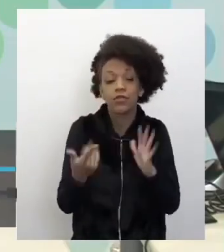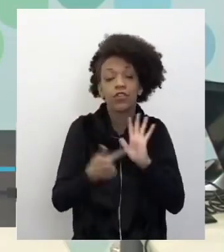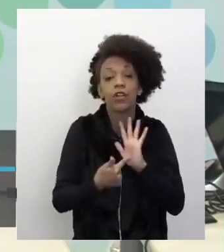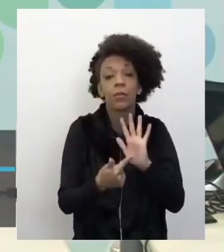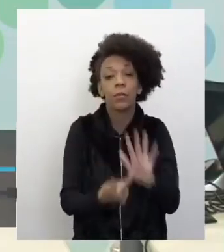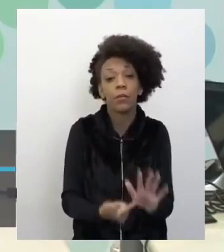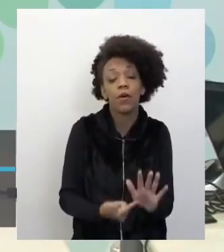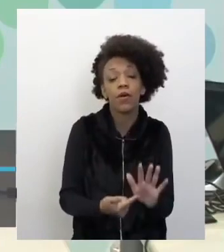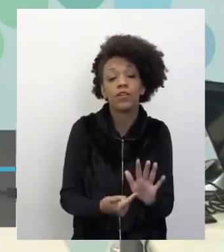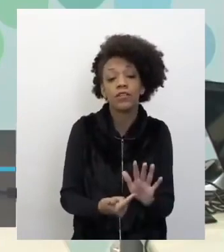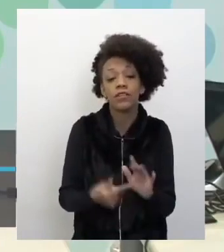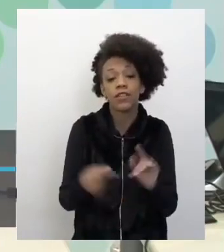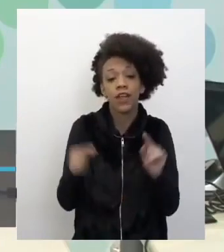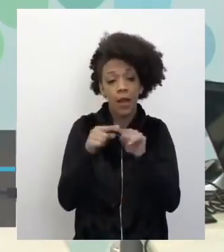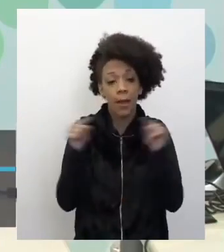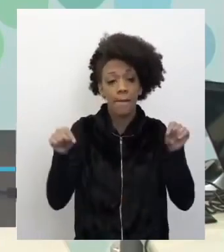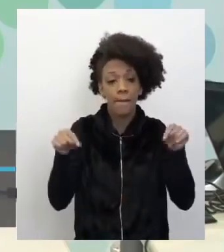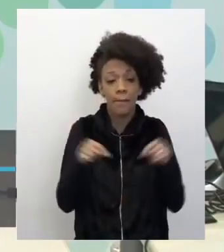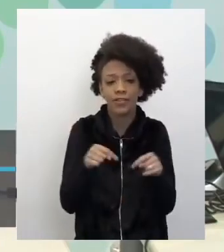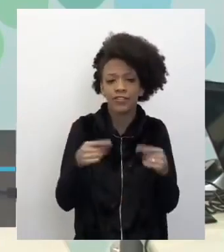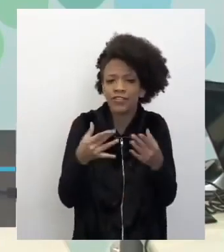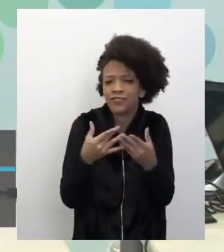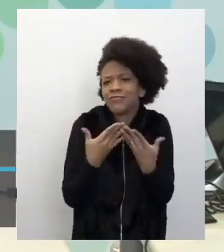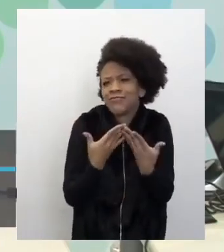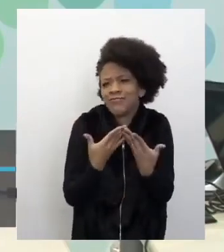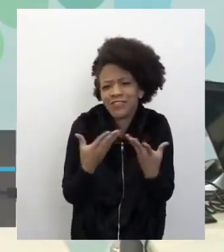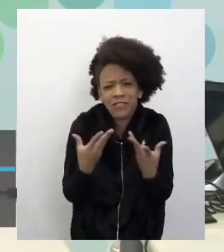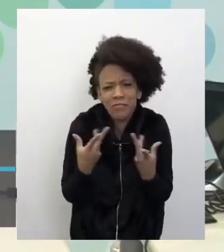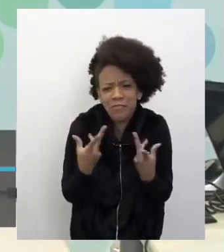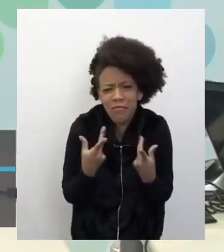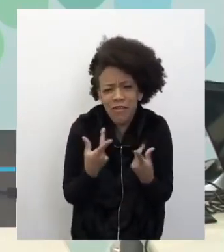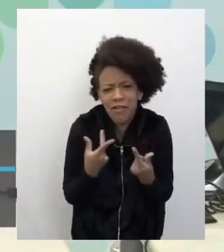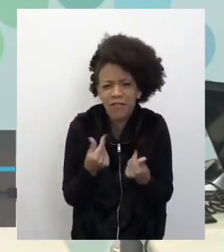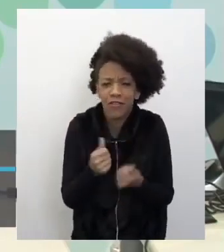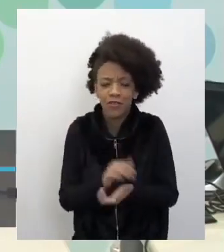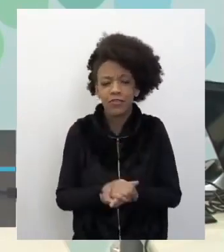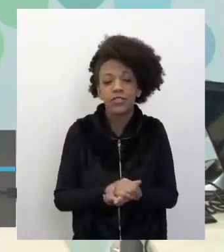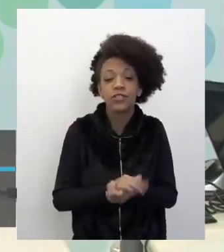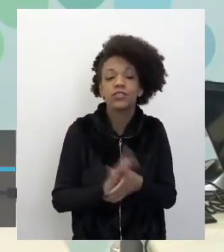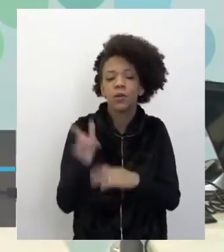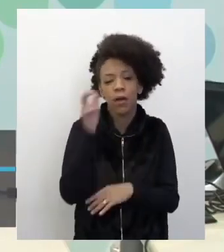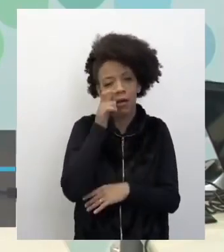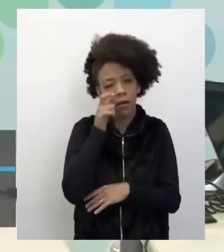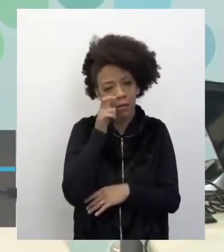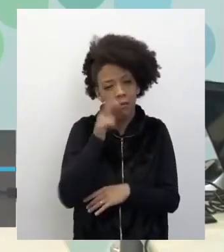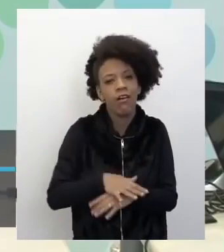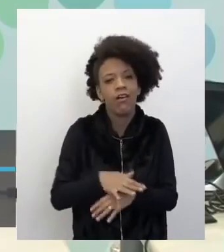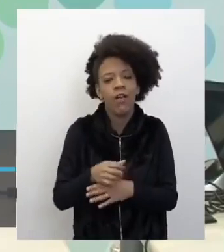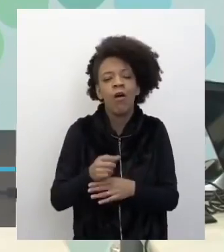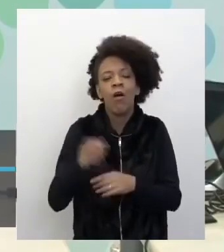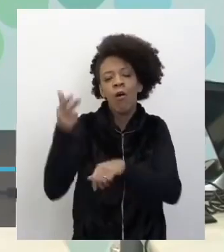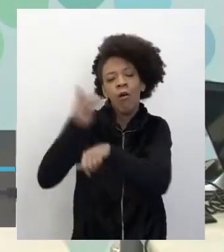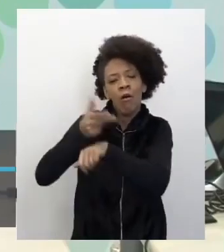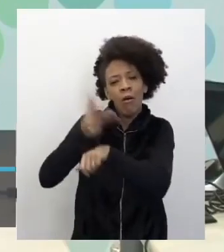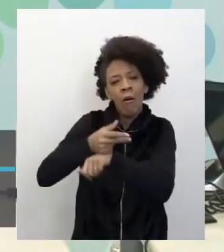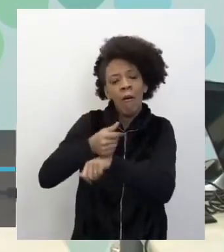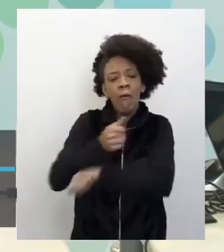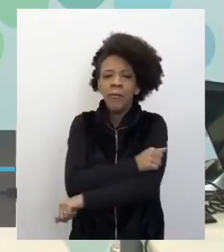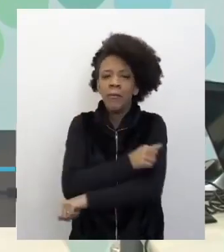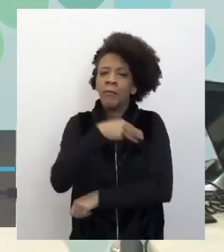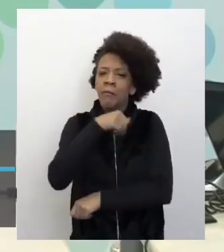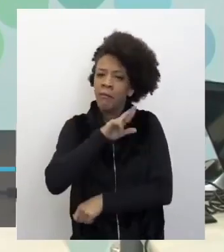ela apresenta a maquete dela, que ficou assim sensacional. Então acompanhe aí o vídeo da aluna Mariana.